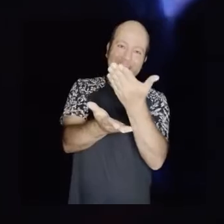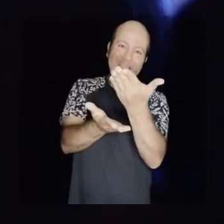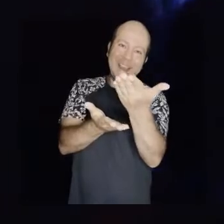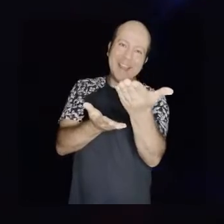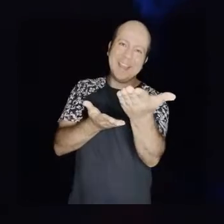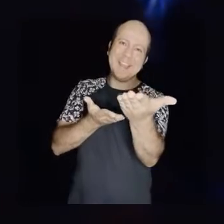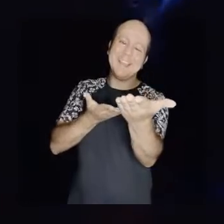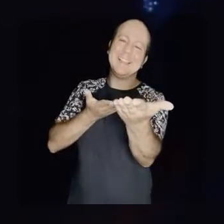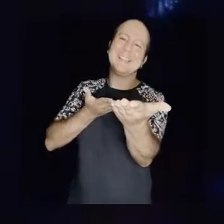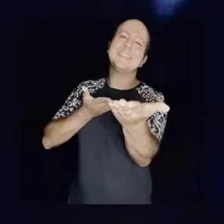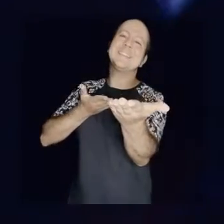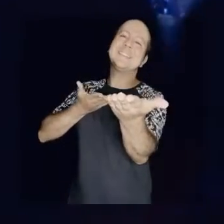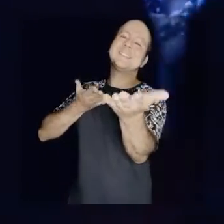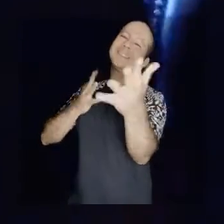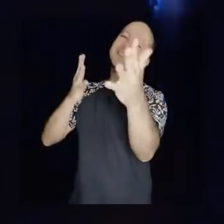Vamos último junto pra ficar bonito. Rubel.